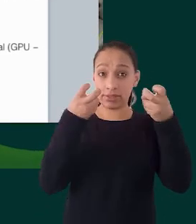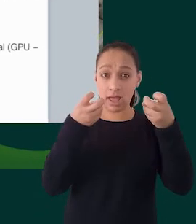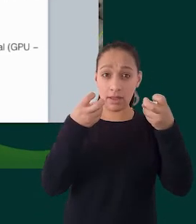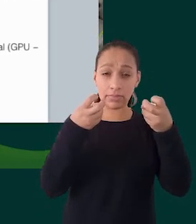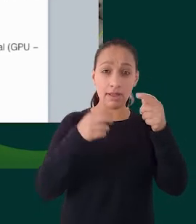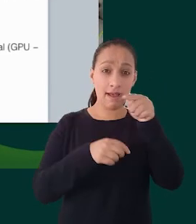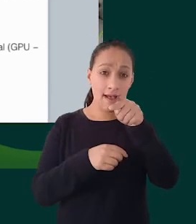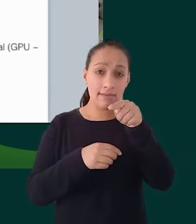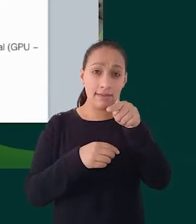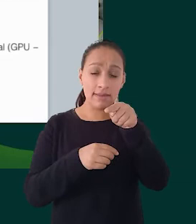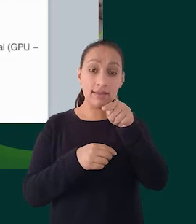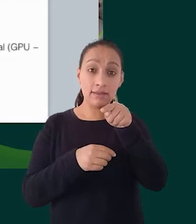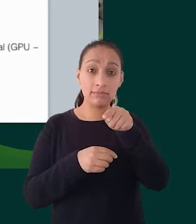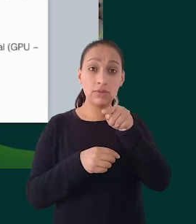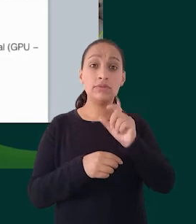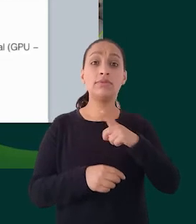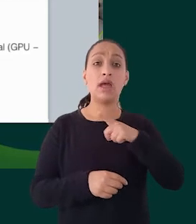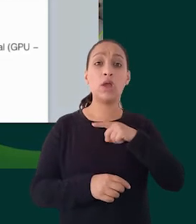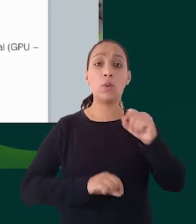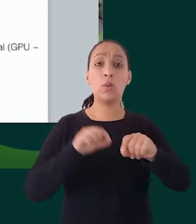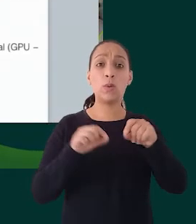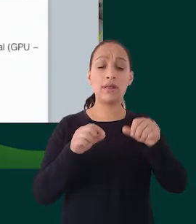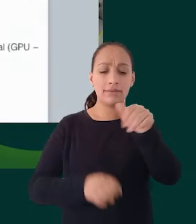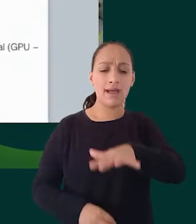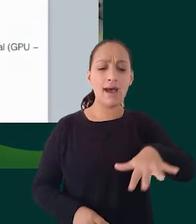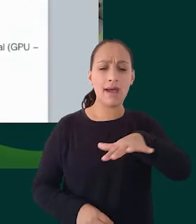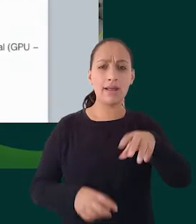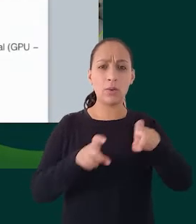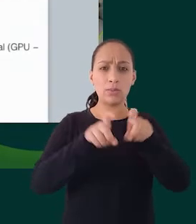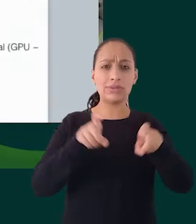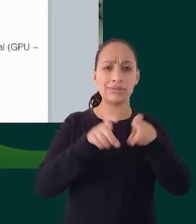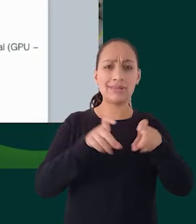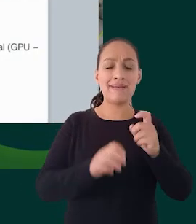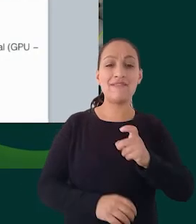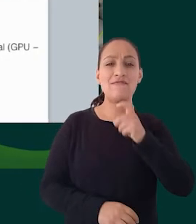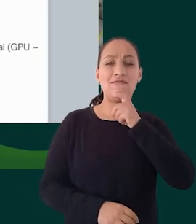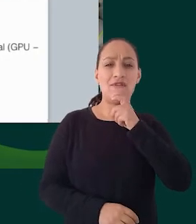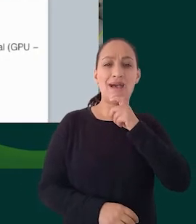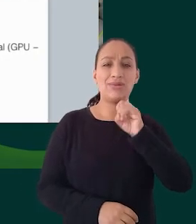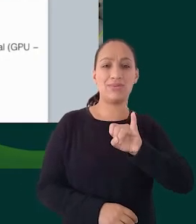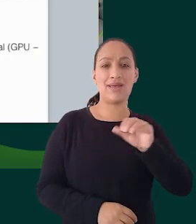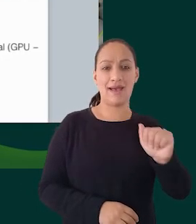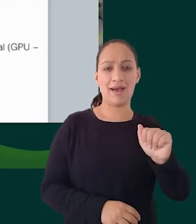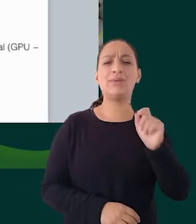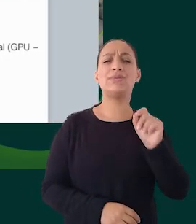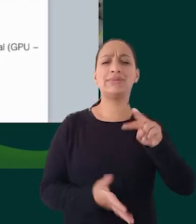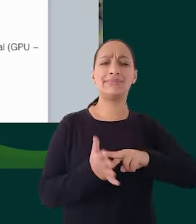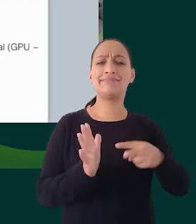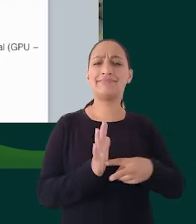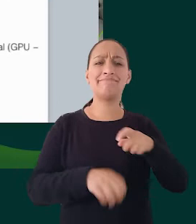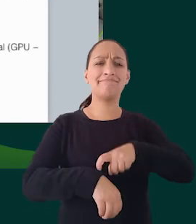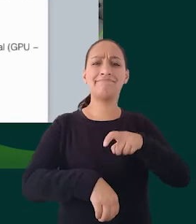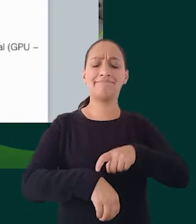daqui, tem o que se chama aqui na área da computação de inverno da IA, que foi um momento da inteligência